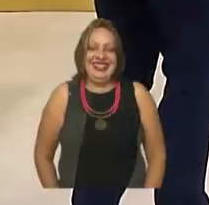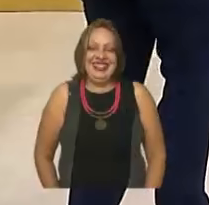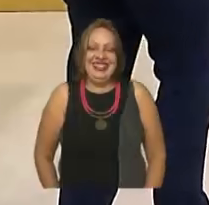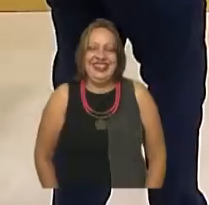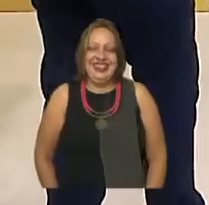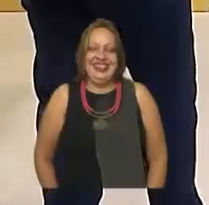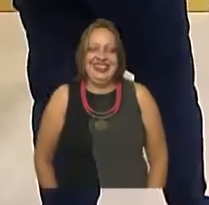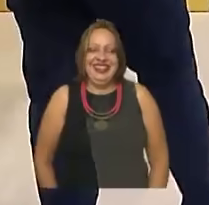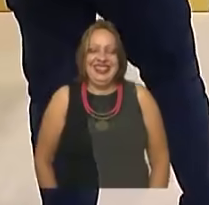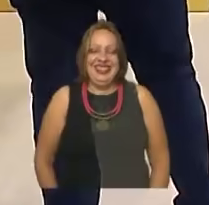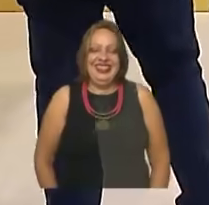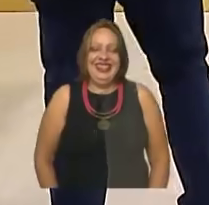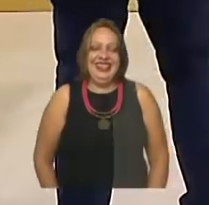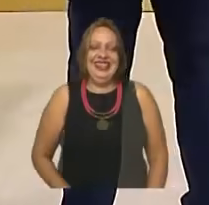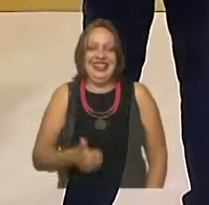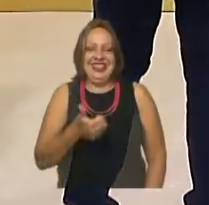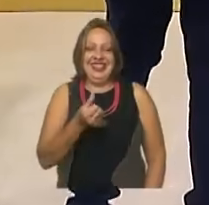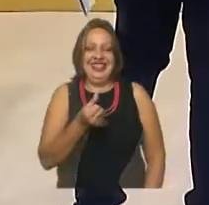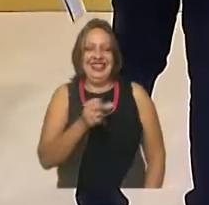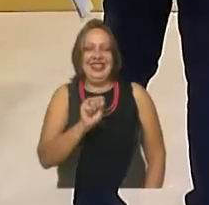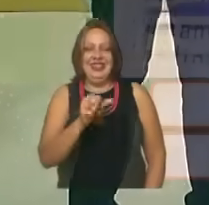agora R$500? Gira Sergipe